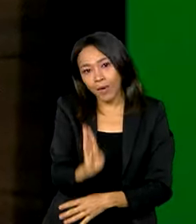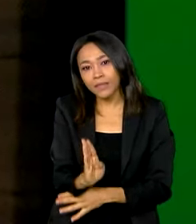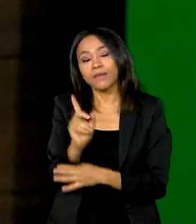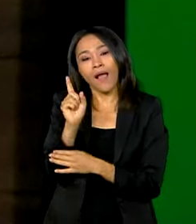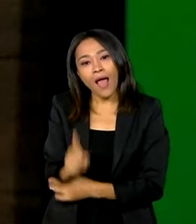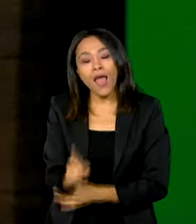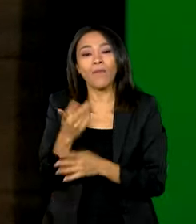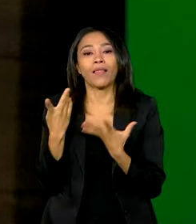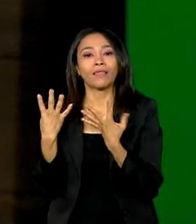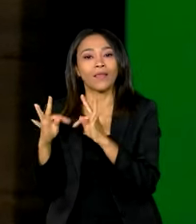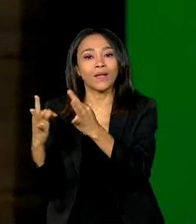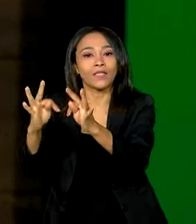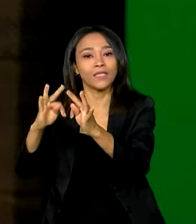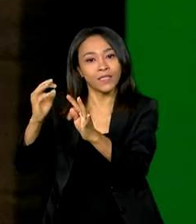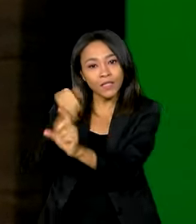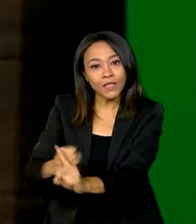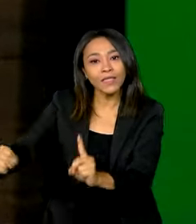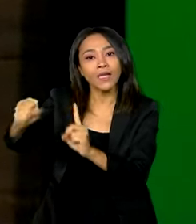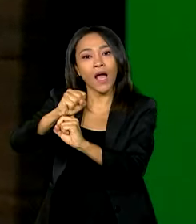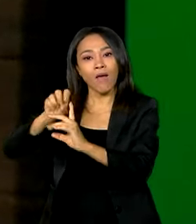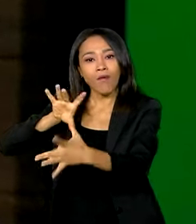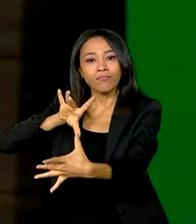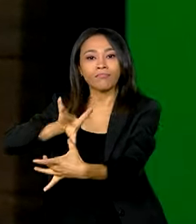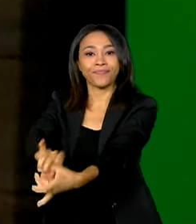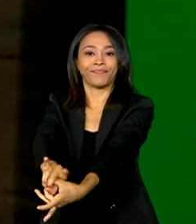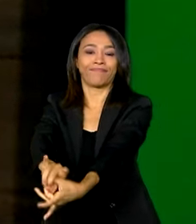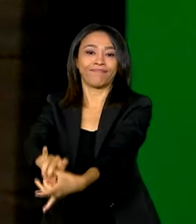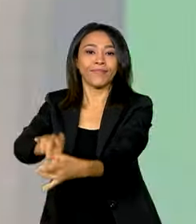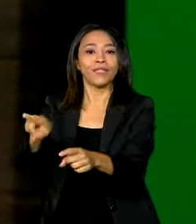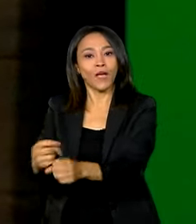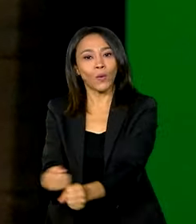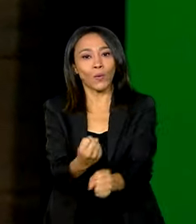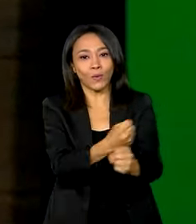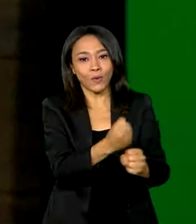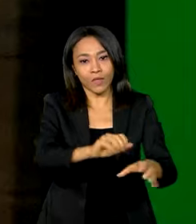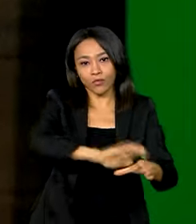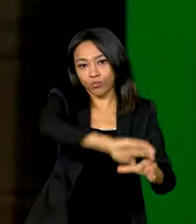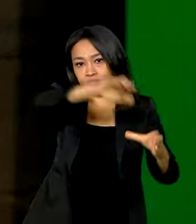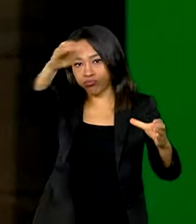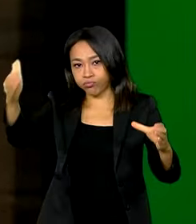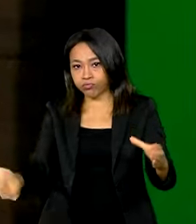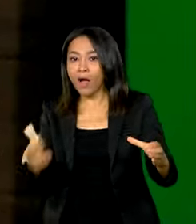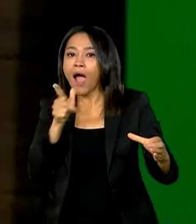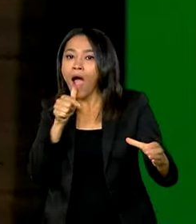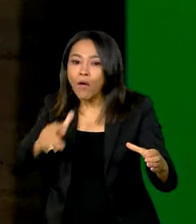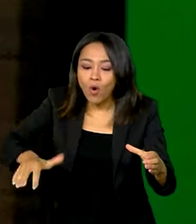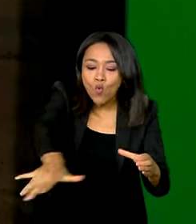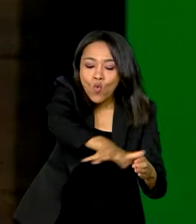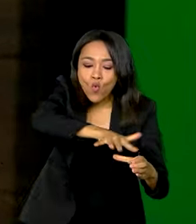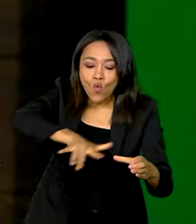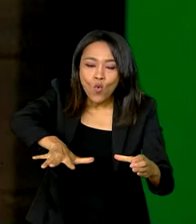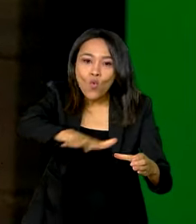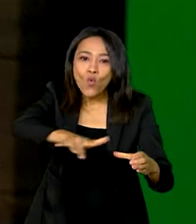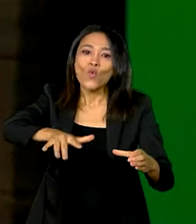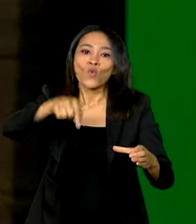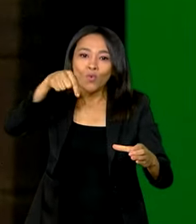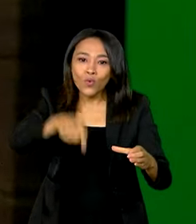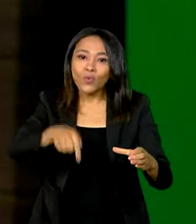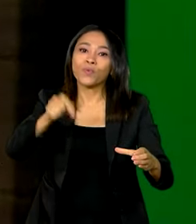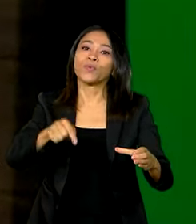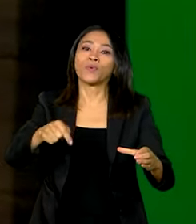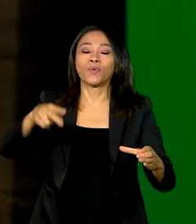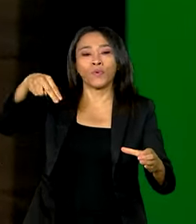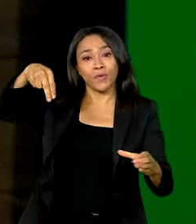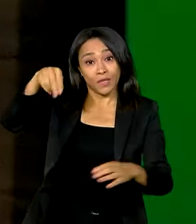tecnologia social e na tecnologia social as cisternas para água boa no sertão, no Rio Grande